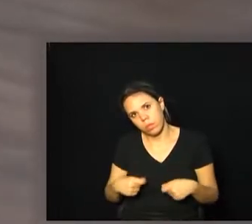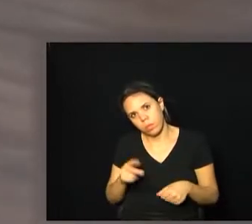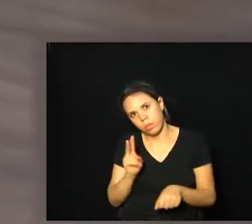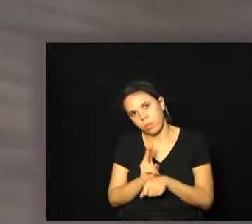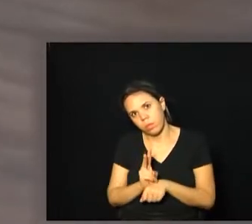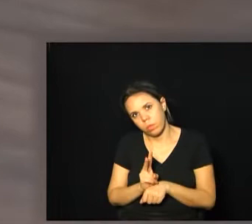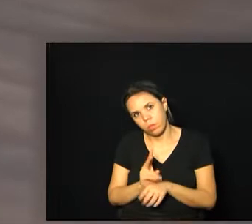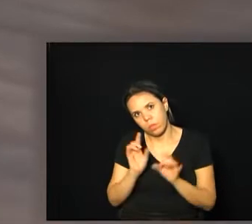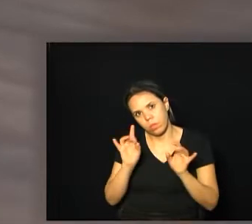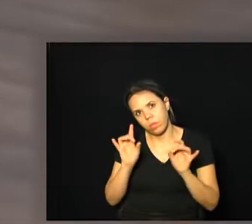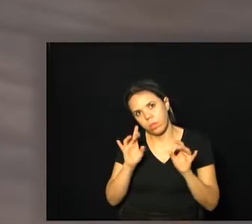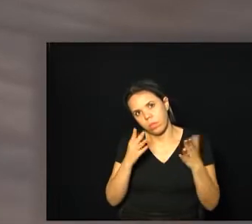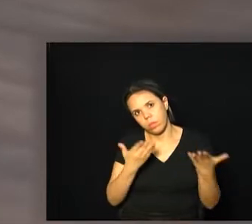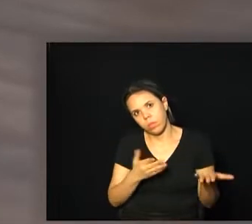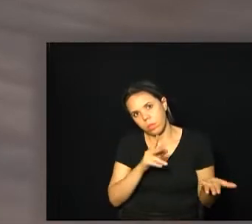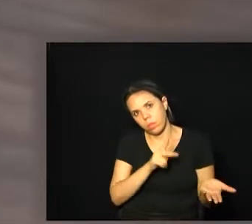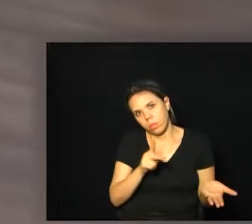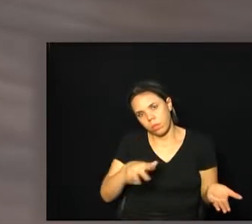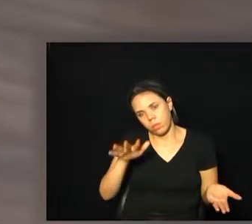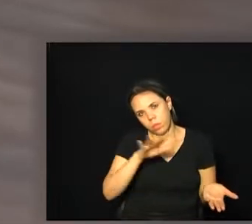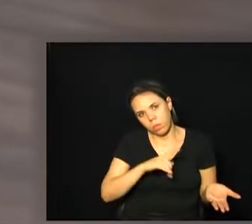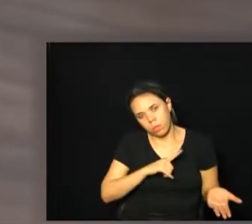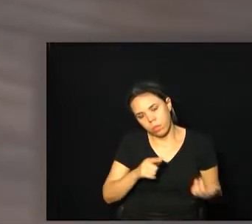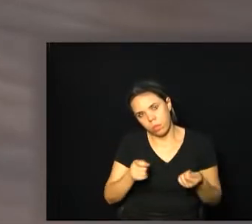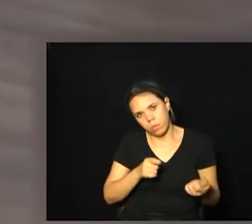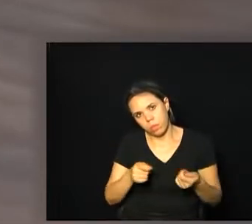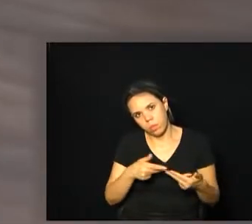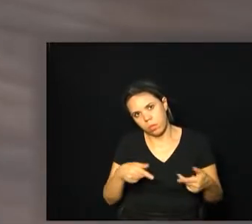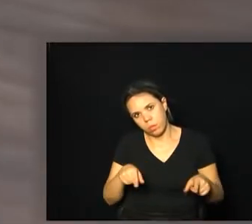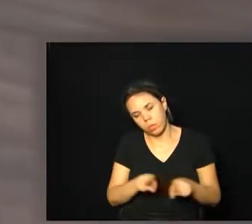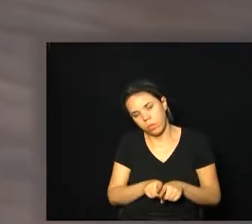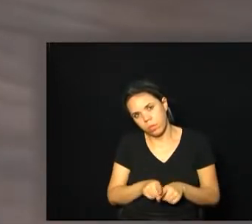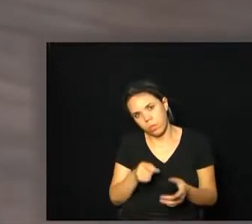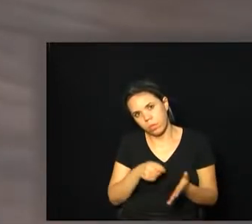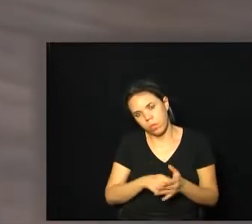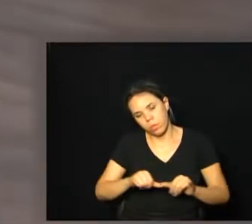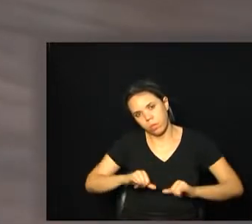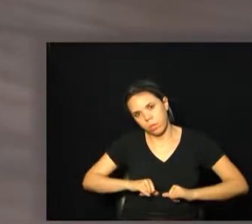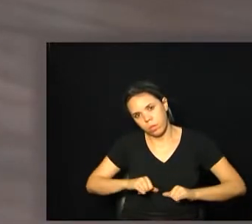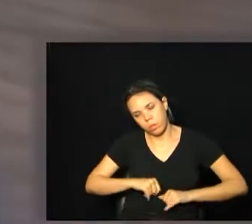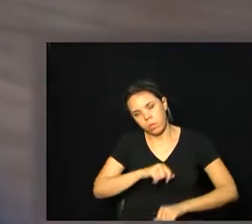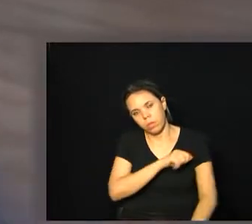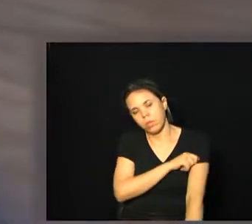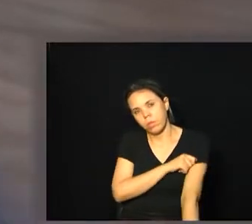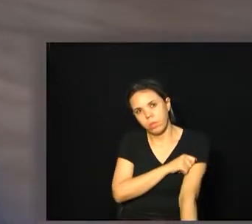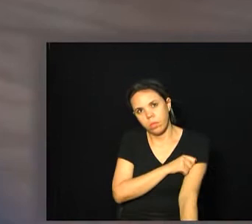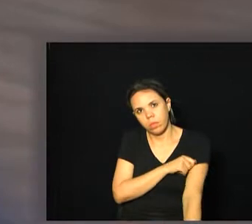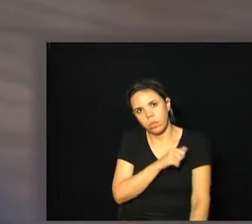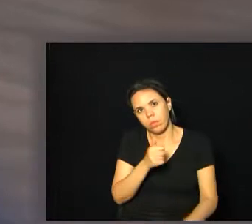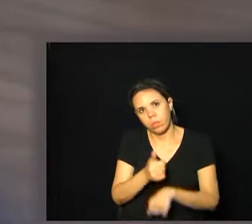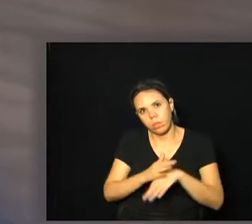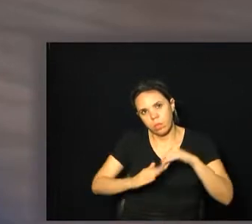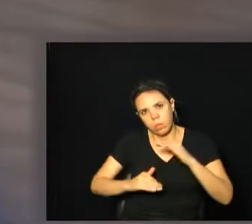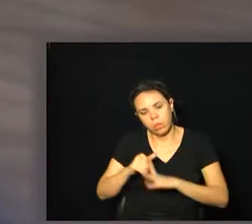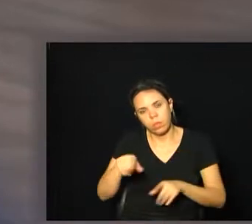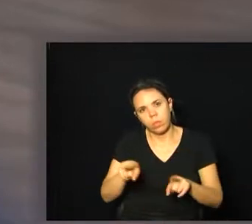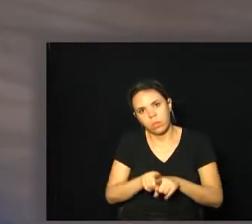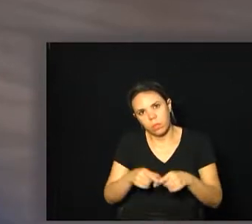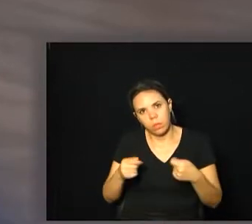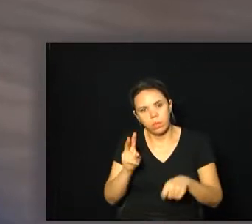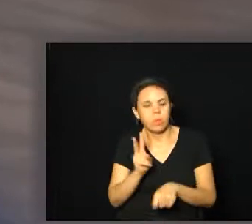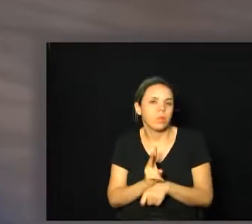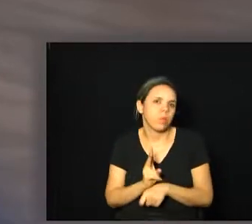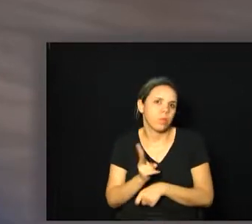cuidado especial com o educador, que tem que lidar também com o luto deste aluno. Os nossos profissionais também precisam de